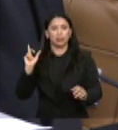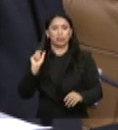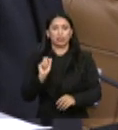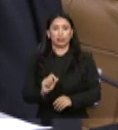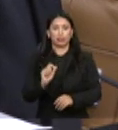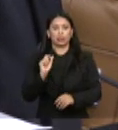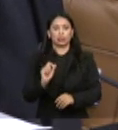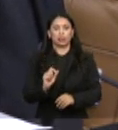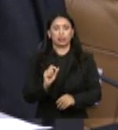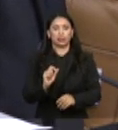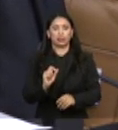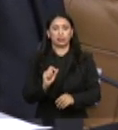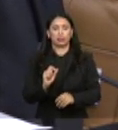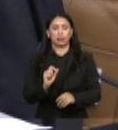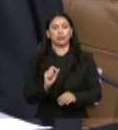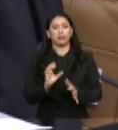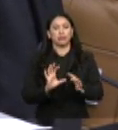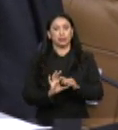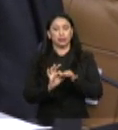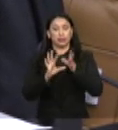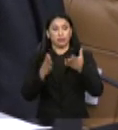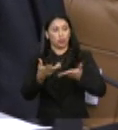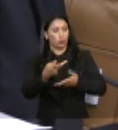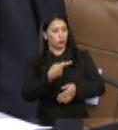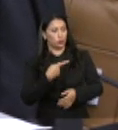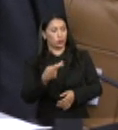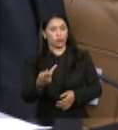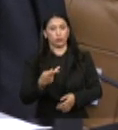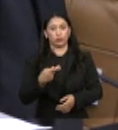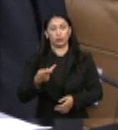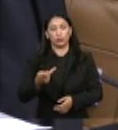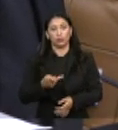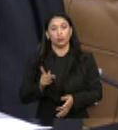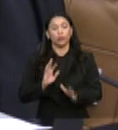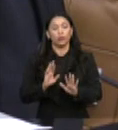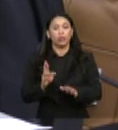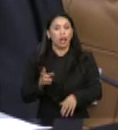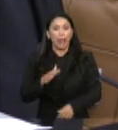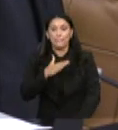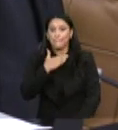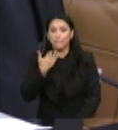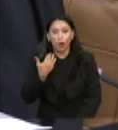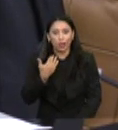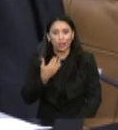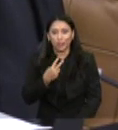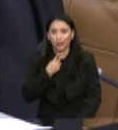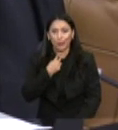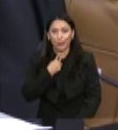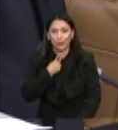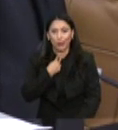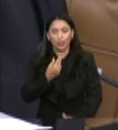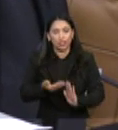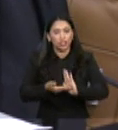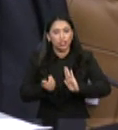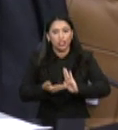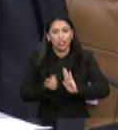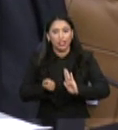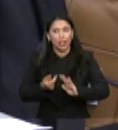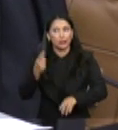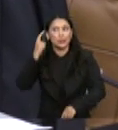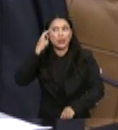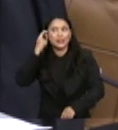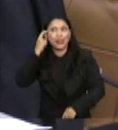uns dos outros com efeito nem mesmo a morte nos apartou do pensamento de Rui